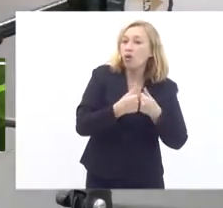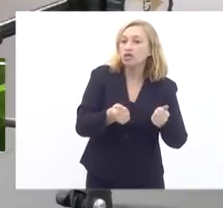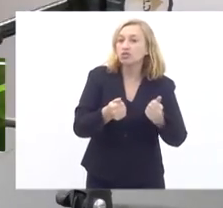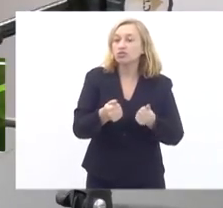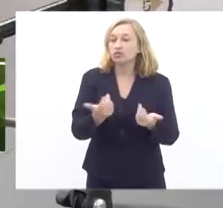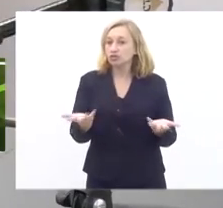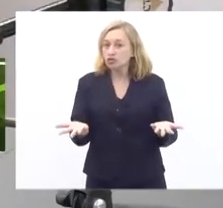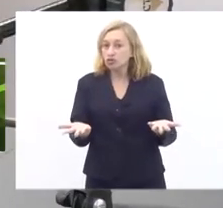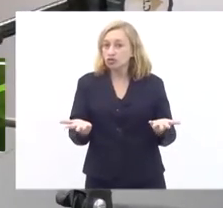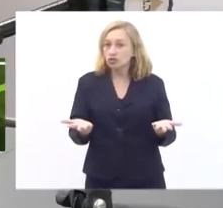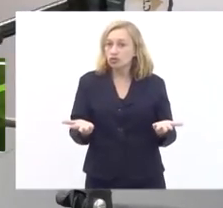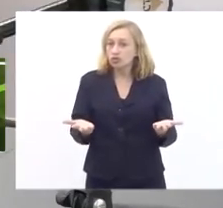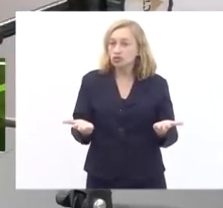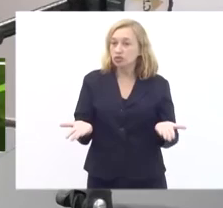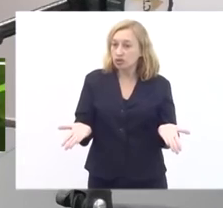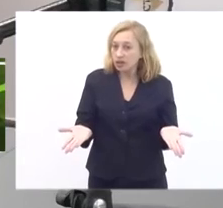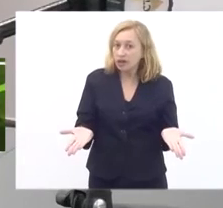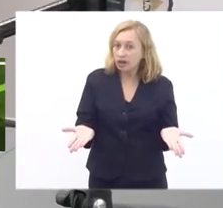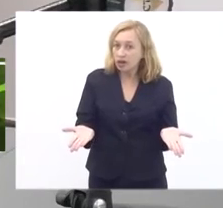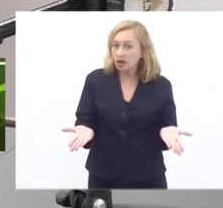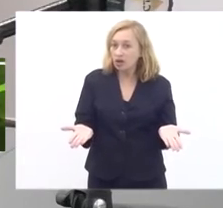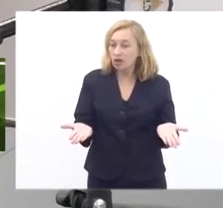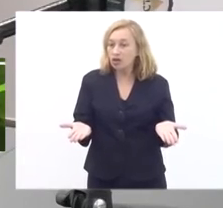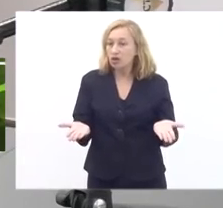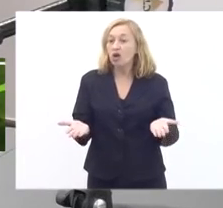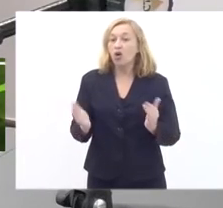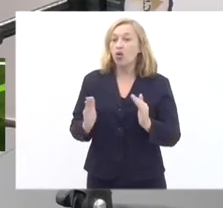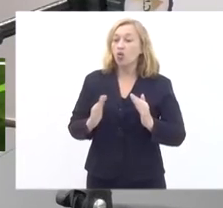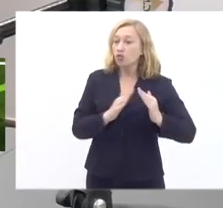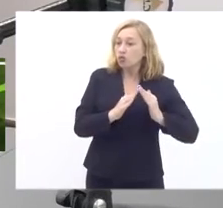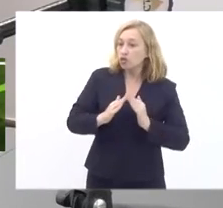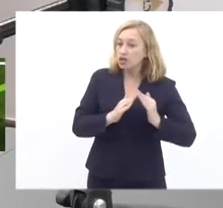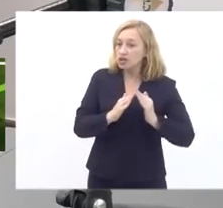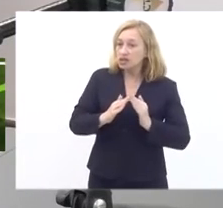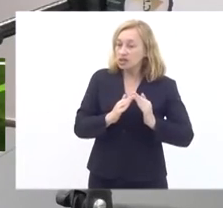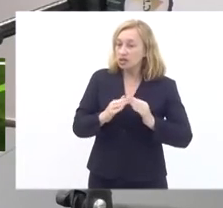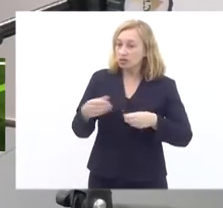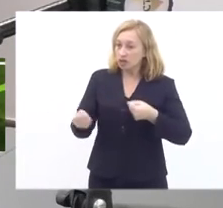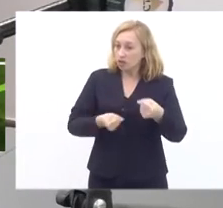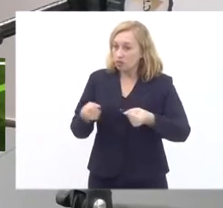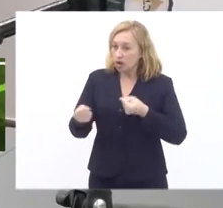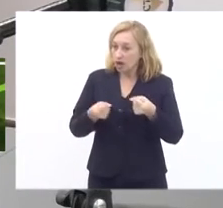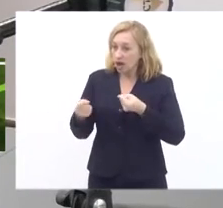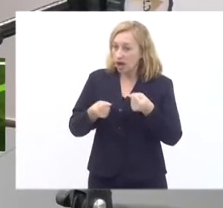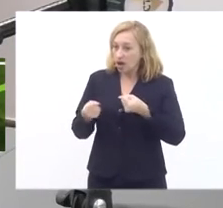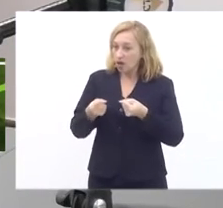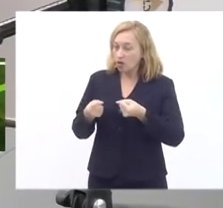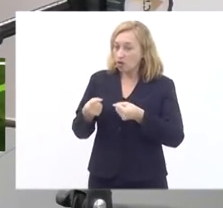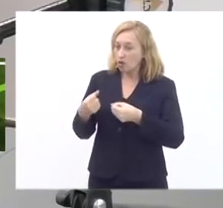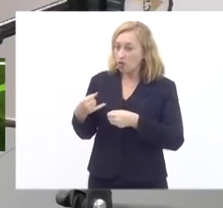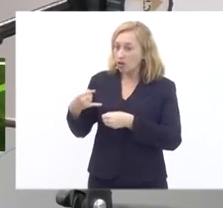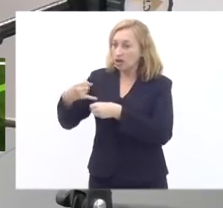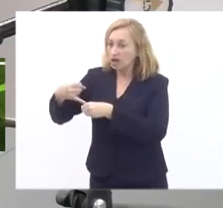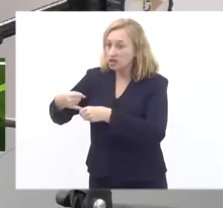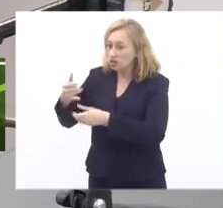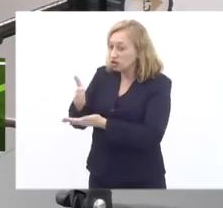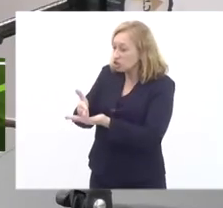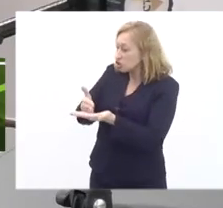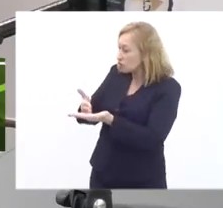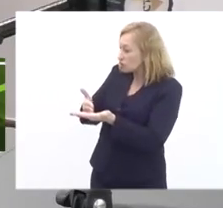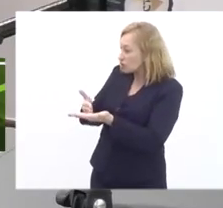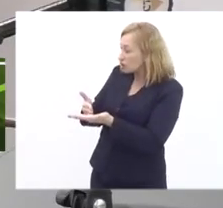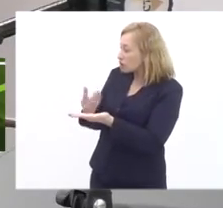vizinho, rachuncha, no combustível, que está um absurdo, de R$10 o litro. Existe, quando as pessoas já